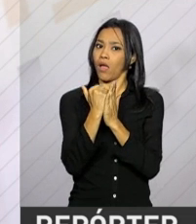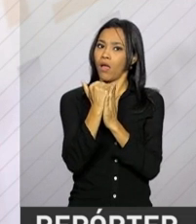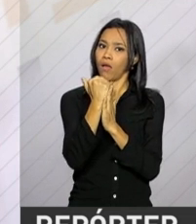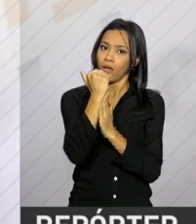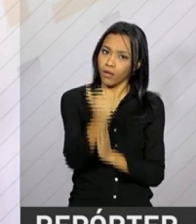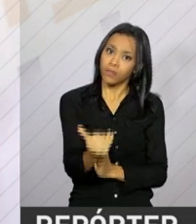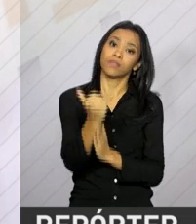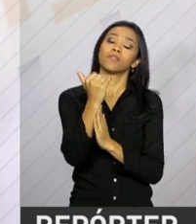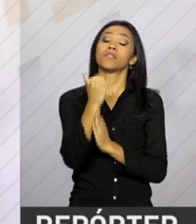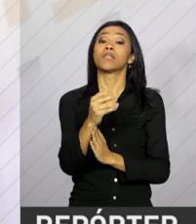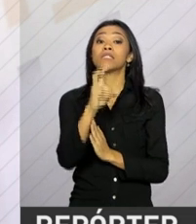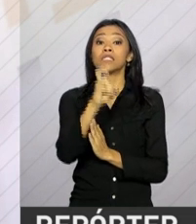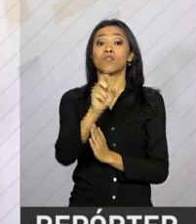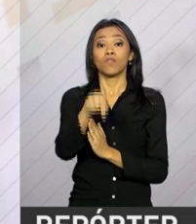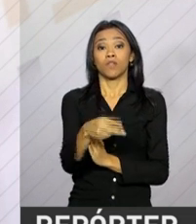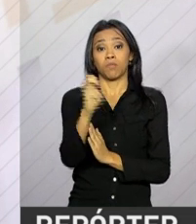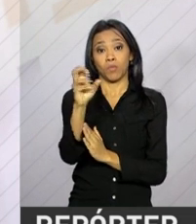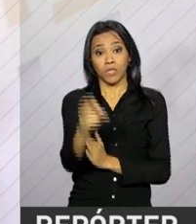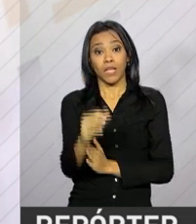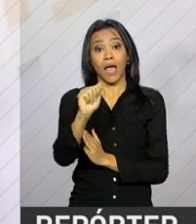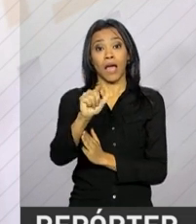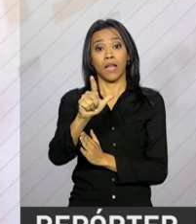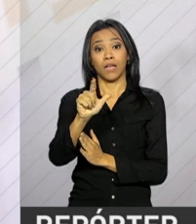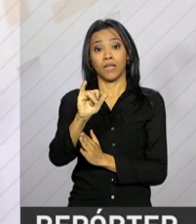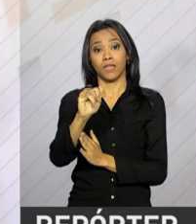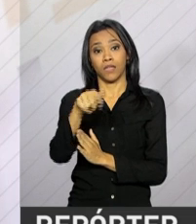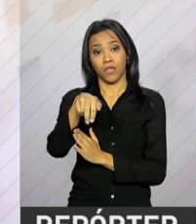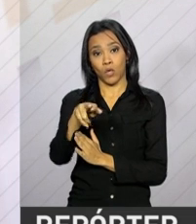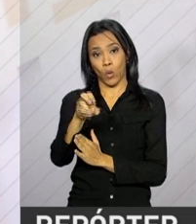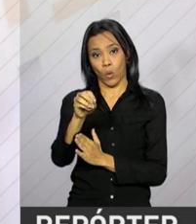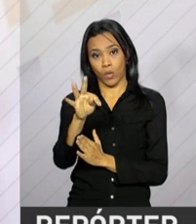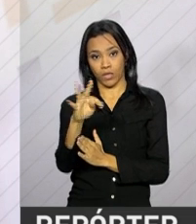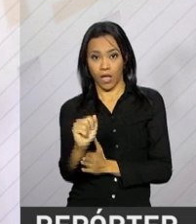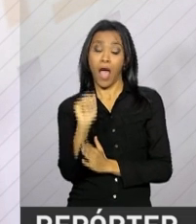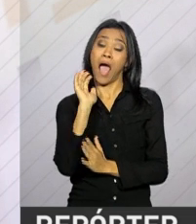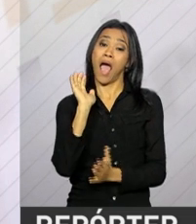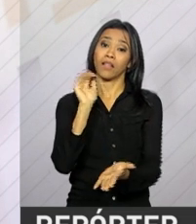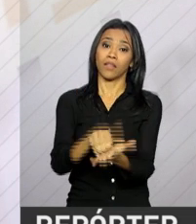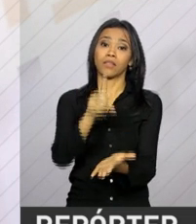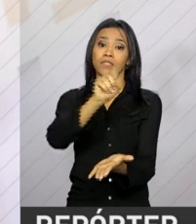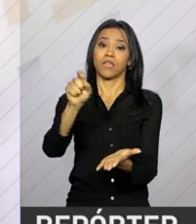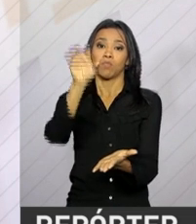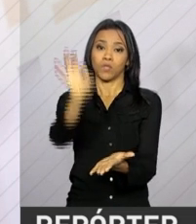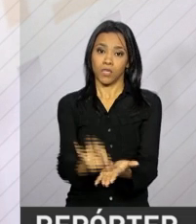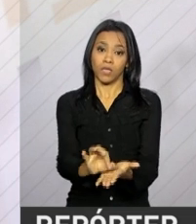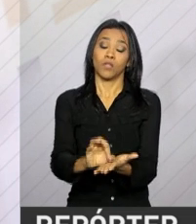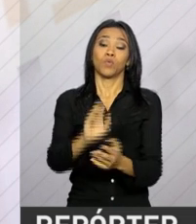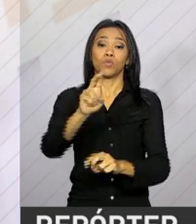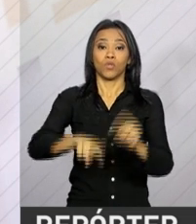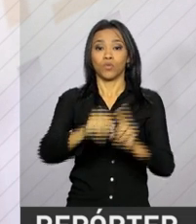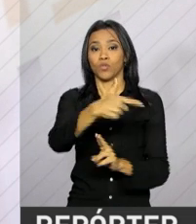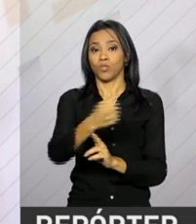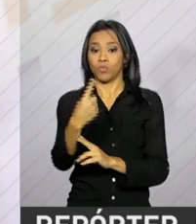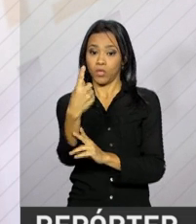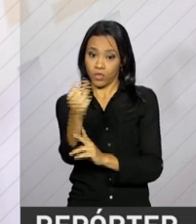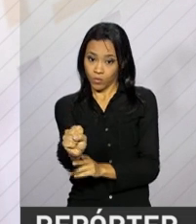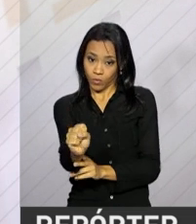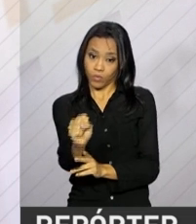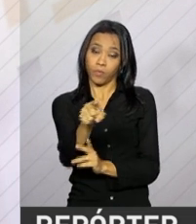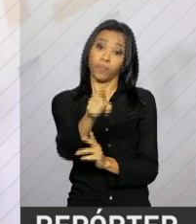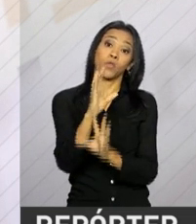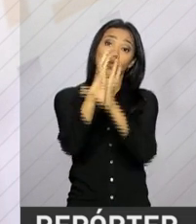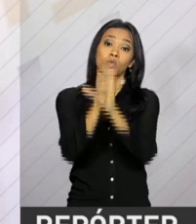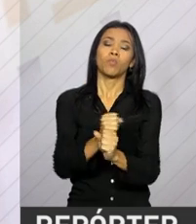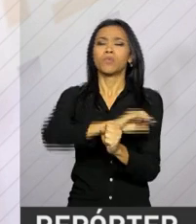alíquota de 55% por mês até chegar a 100% em Julho de 2018 o volume Total